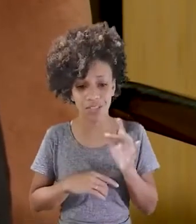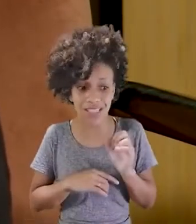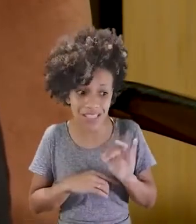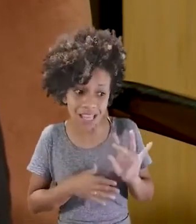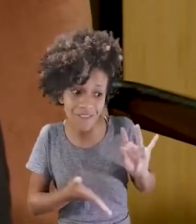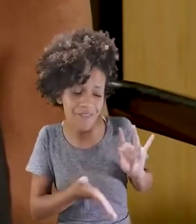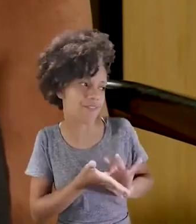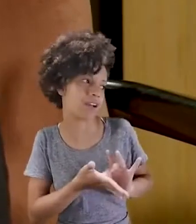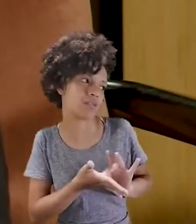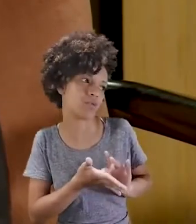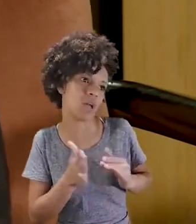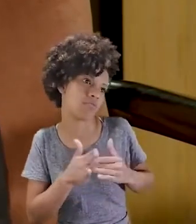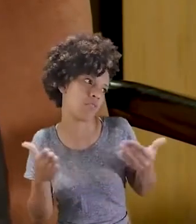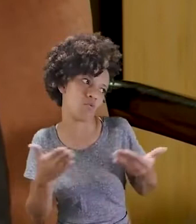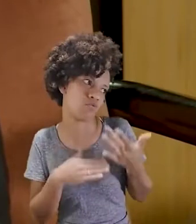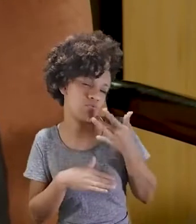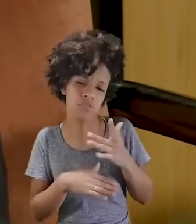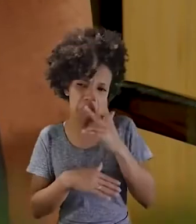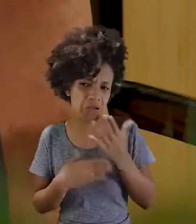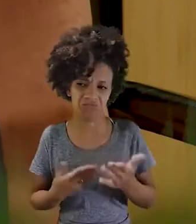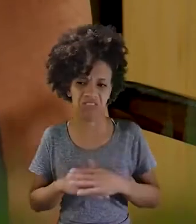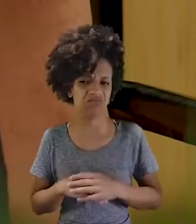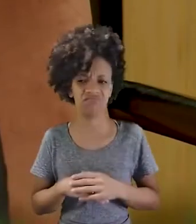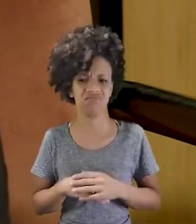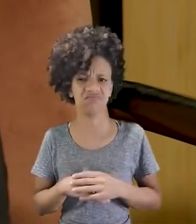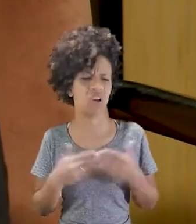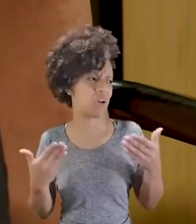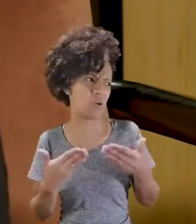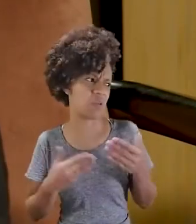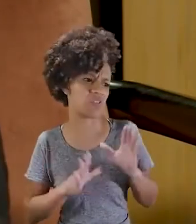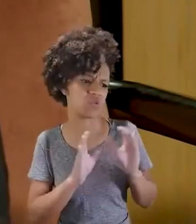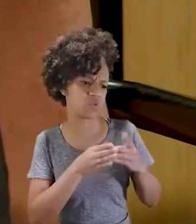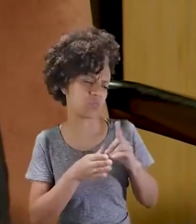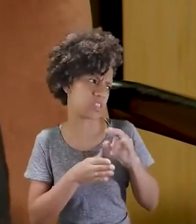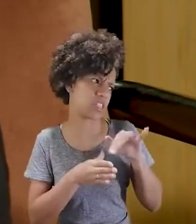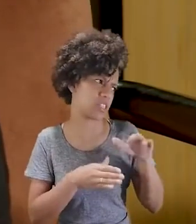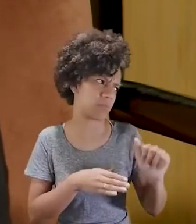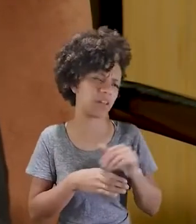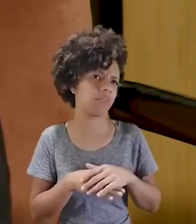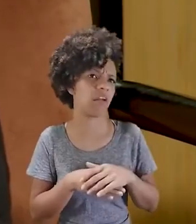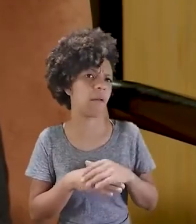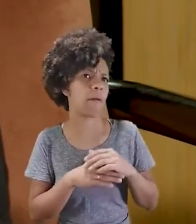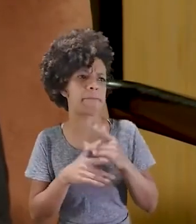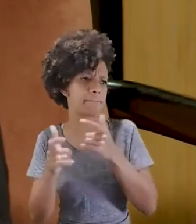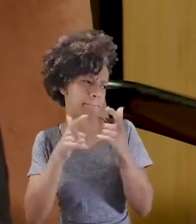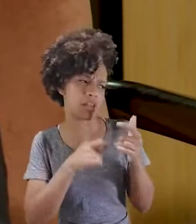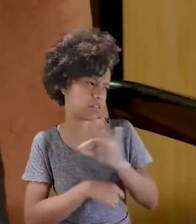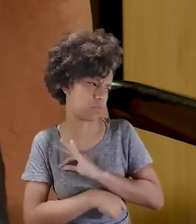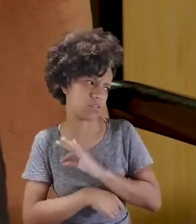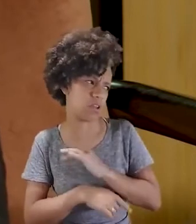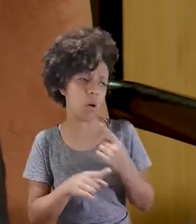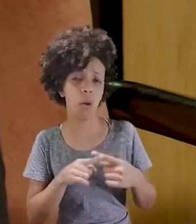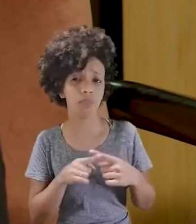não dá para dizer que isso é válido até hoje sabe eu não acho que hoje os disciplinas ficam matando policiais